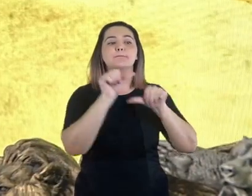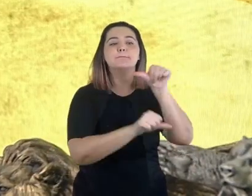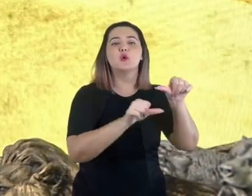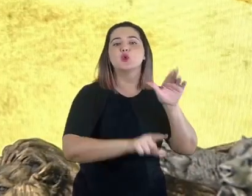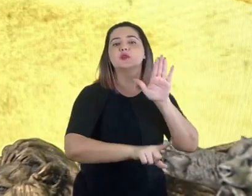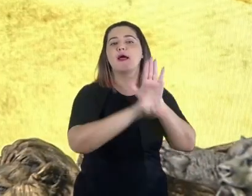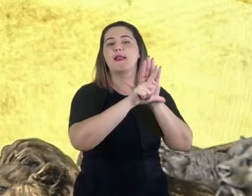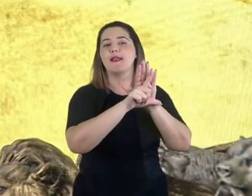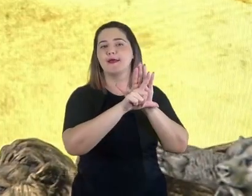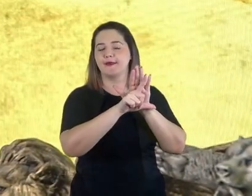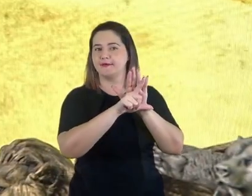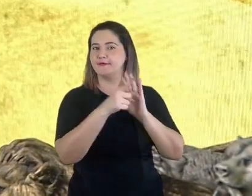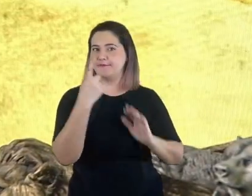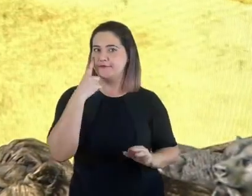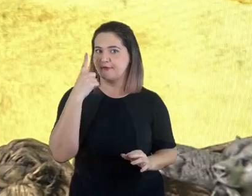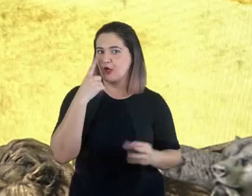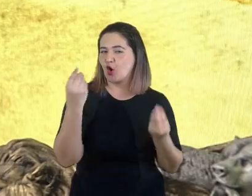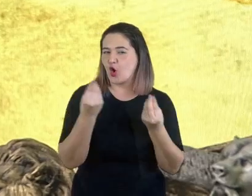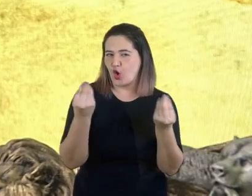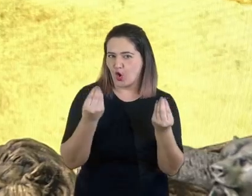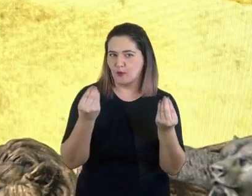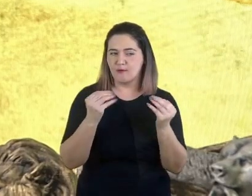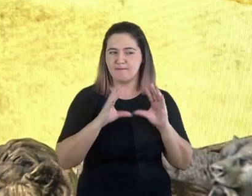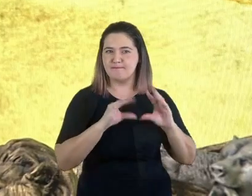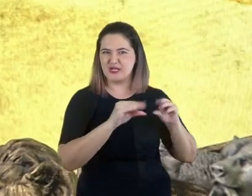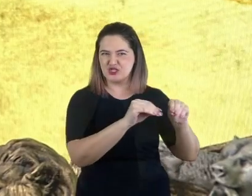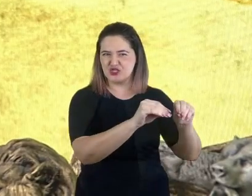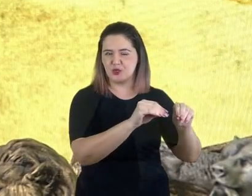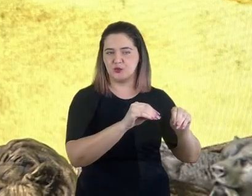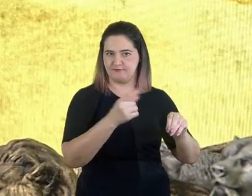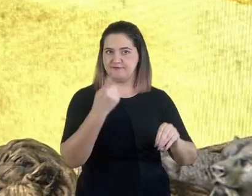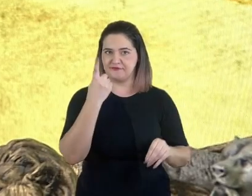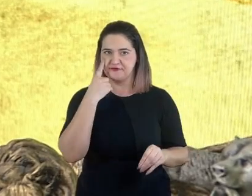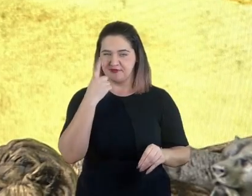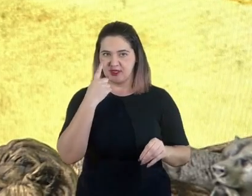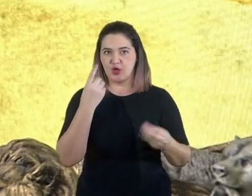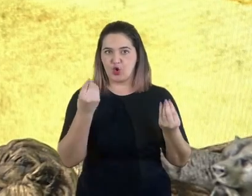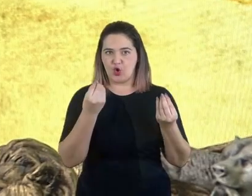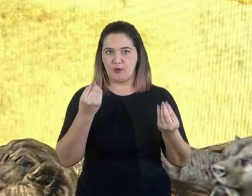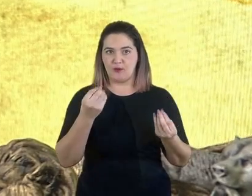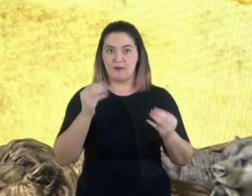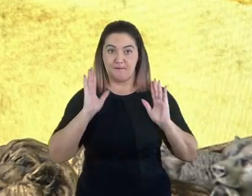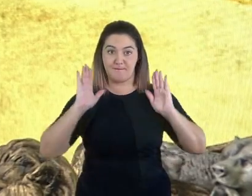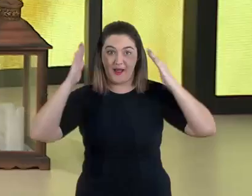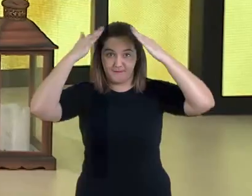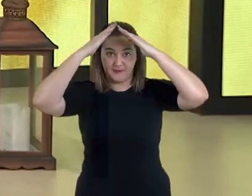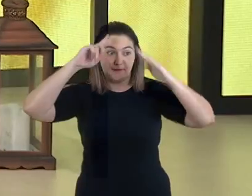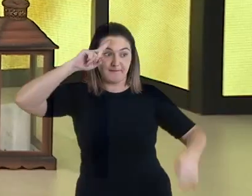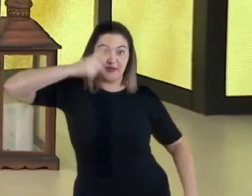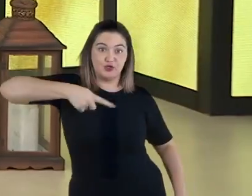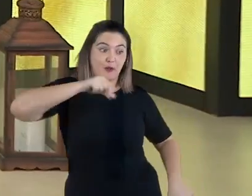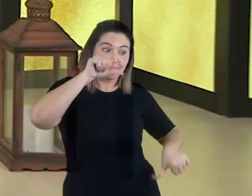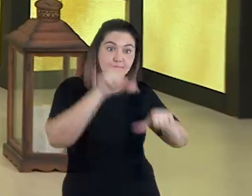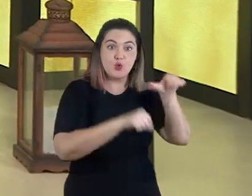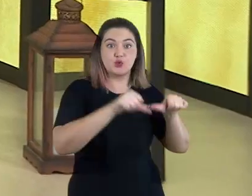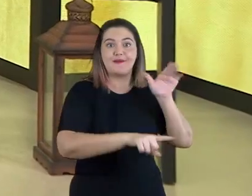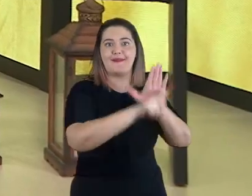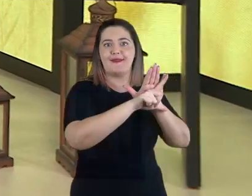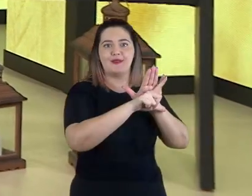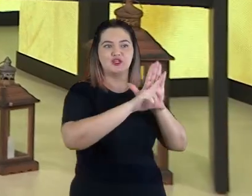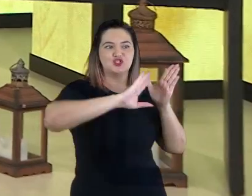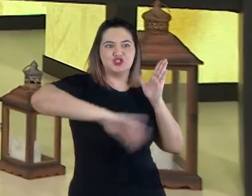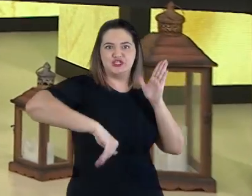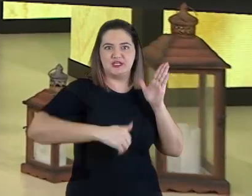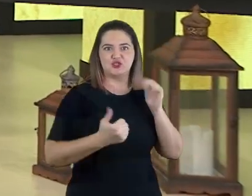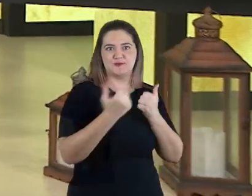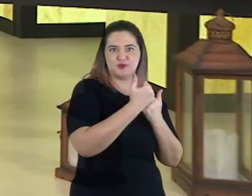está no catecismo, para que você possa ver como a lei de Deus foi alterada a mando do Papa. Coloque aqui na tela, por favor.